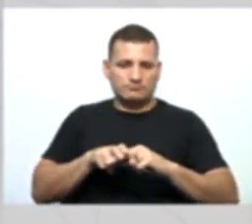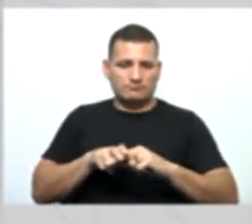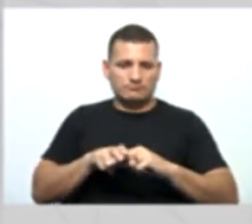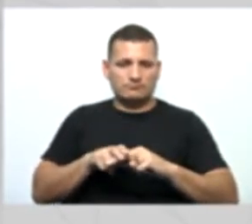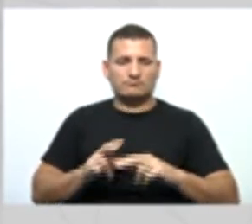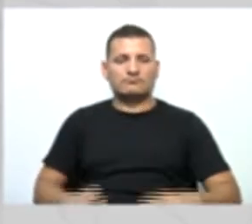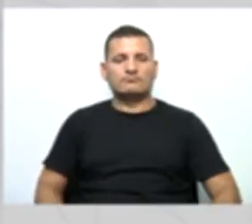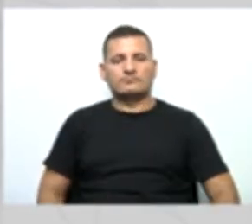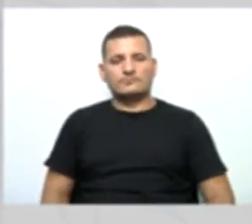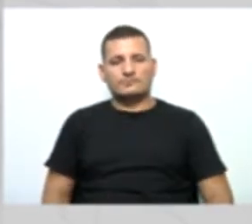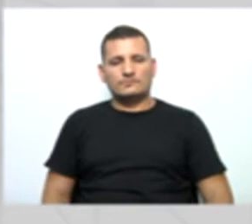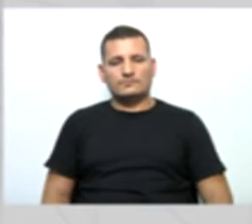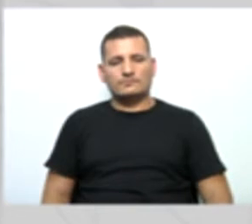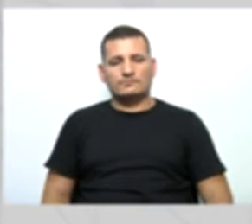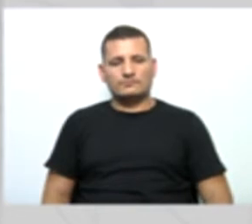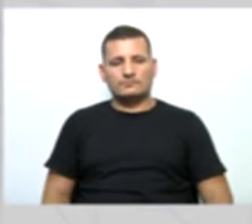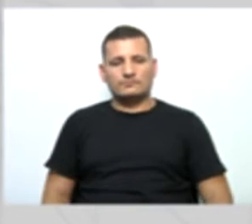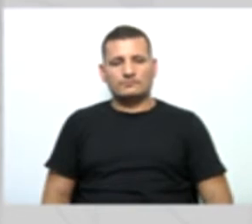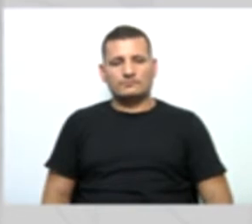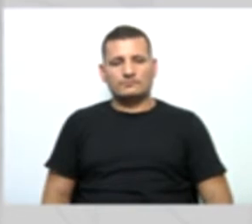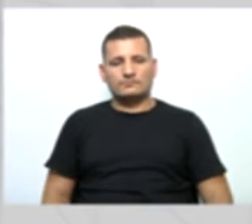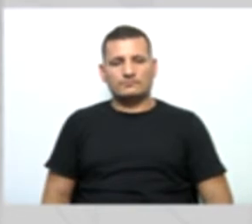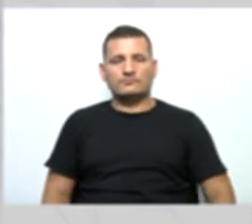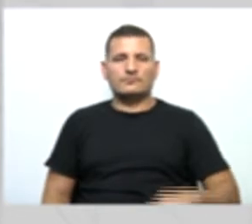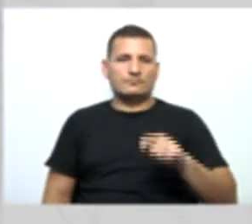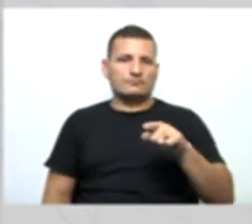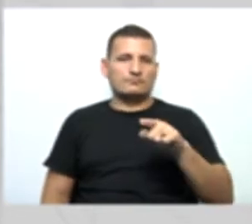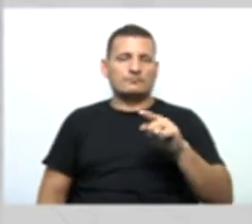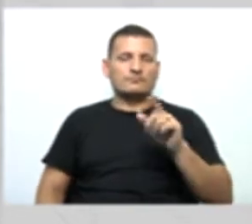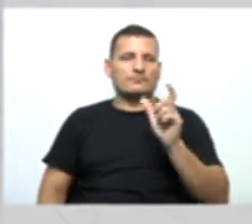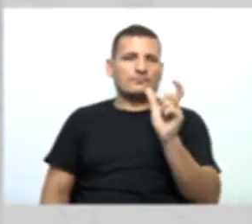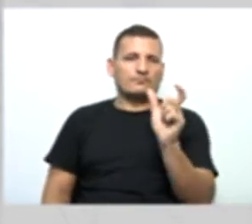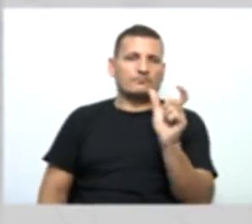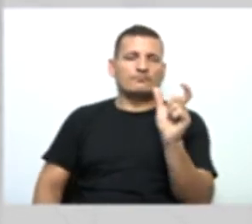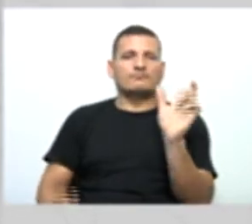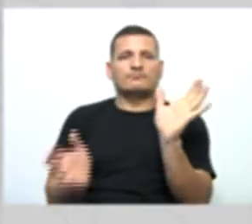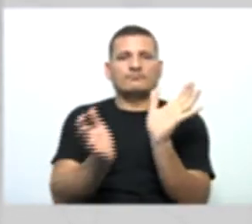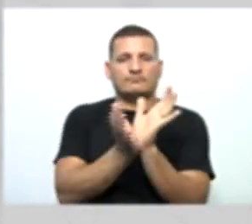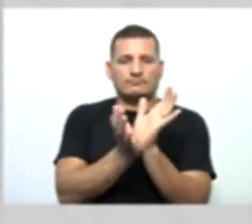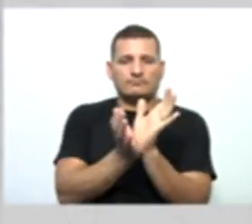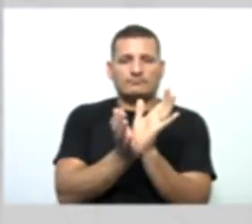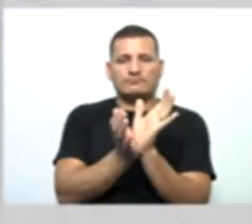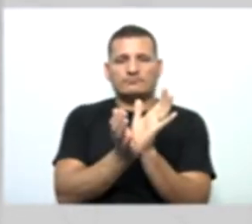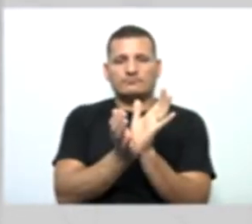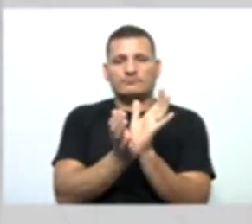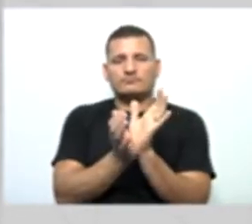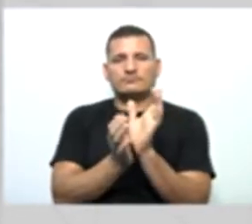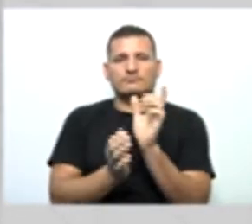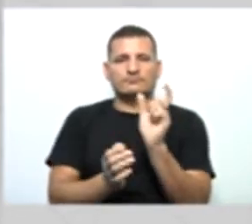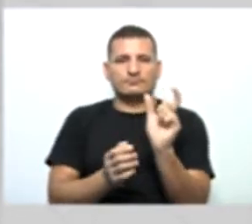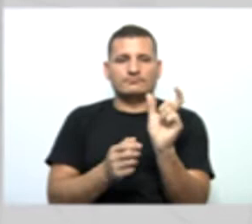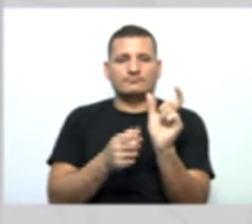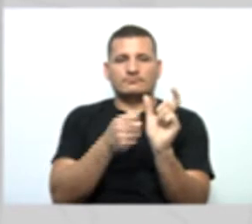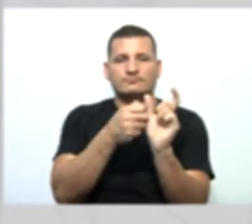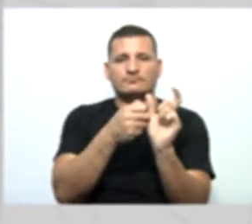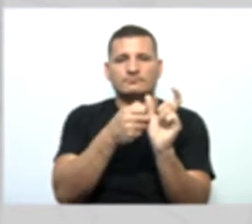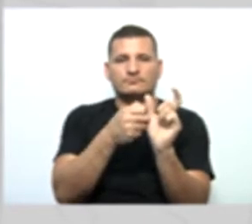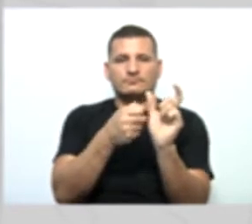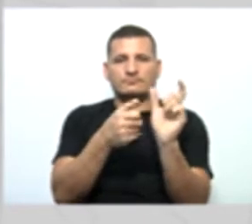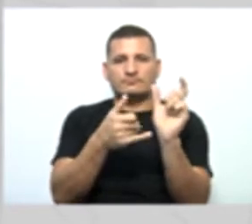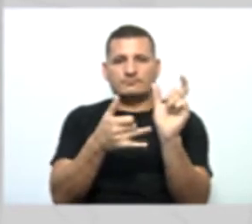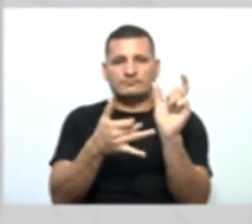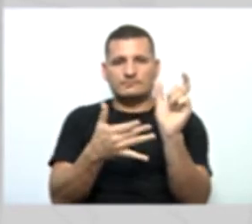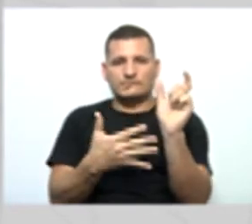cadeira. Então aqui nós criamos conceitualmente uma classe chamada cadeira, com os atributos cor,